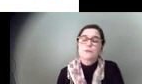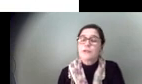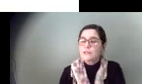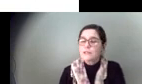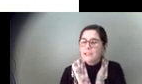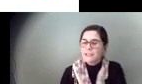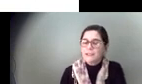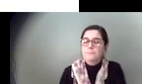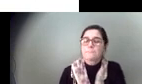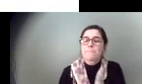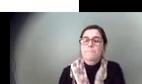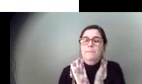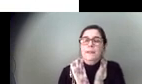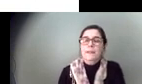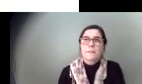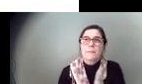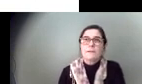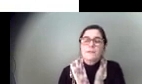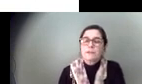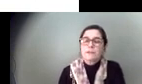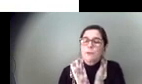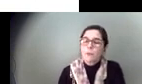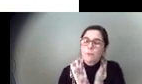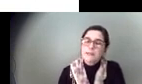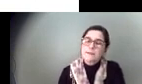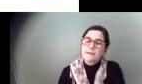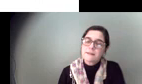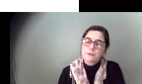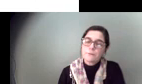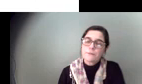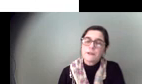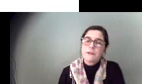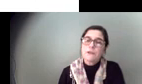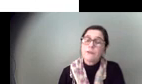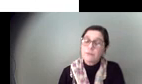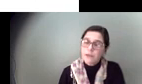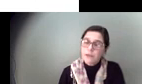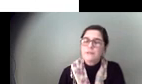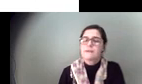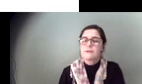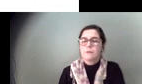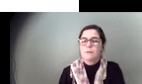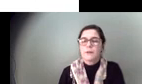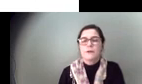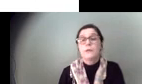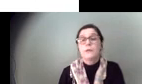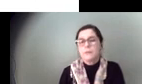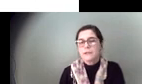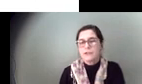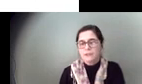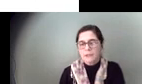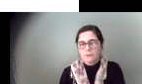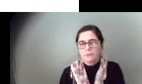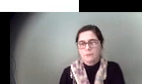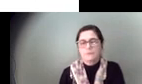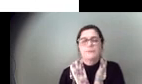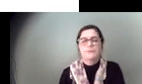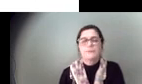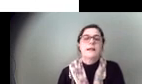que nos auxilia para fazer uma compreensão e uma valorização para o